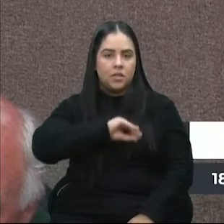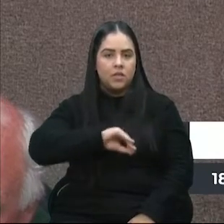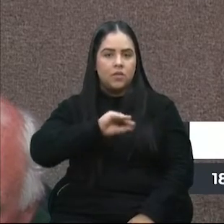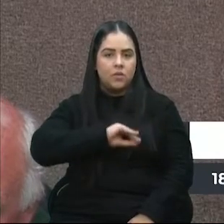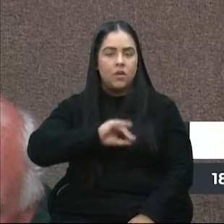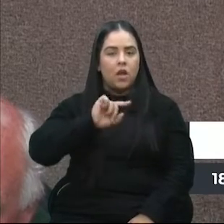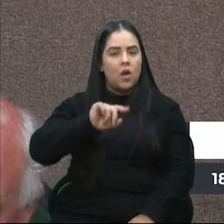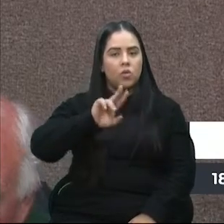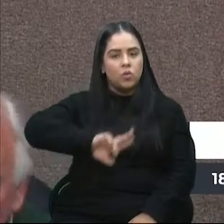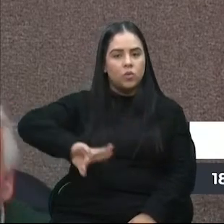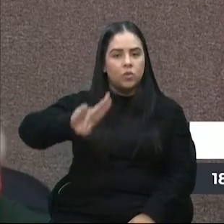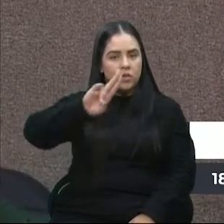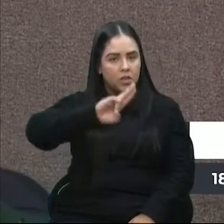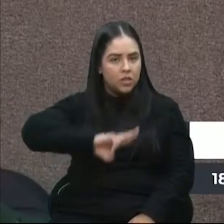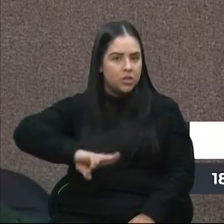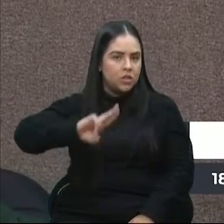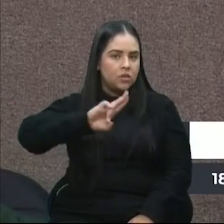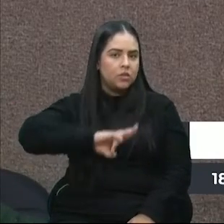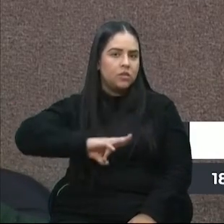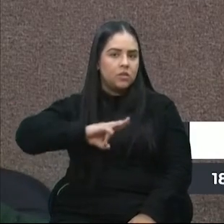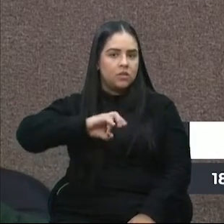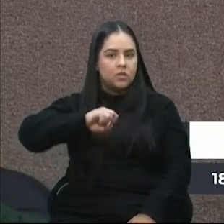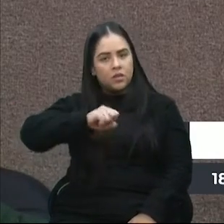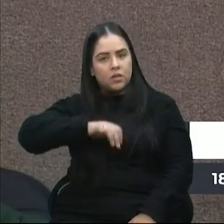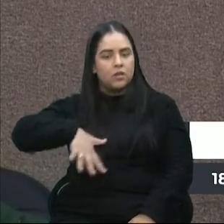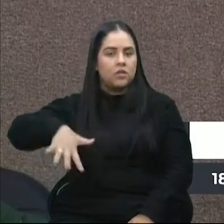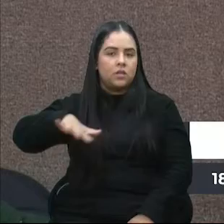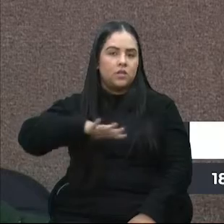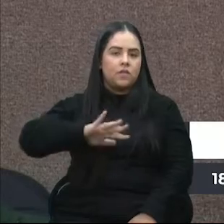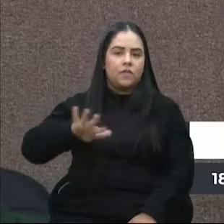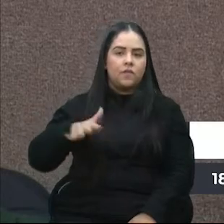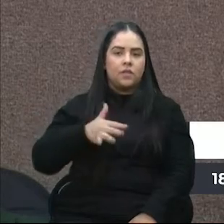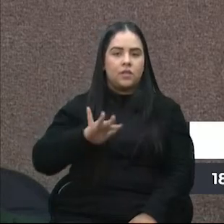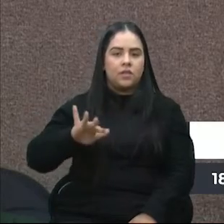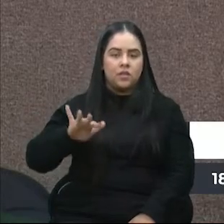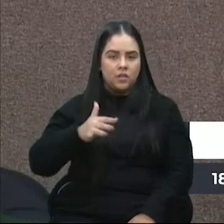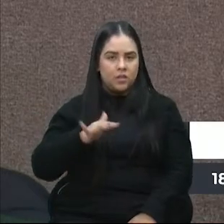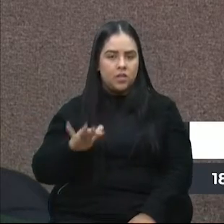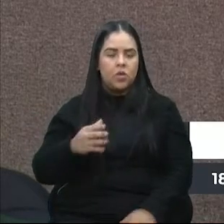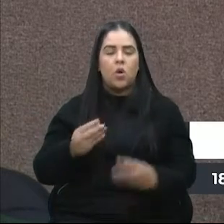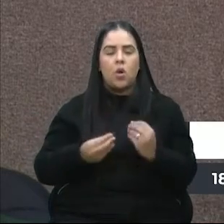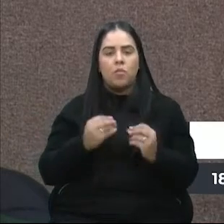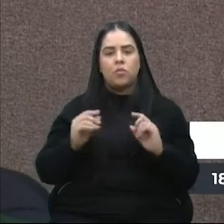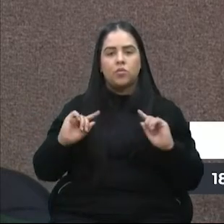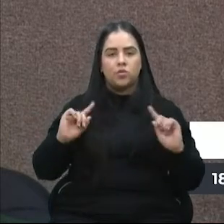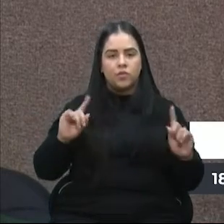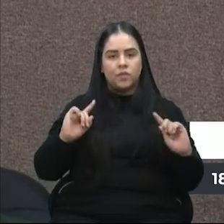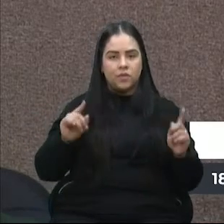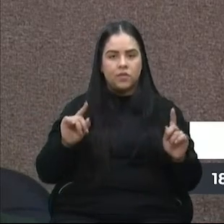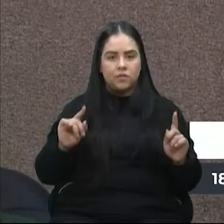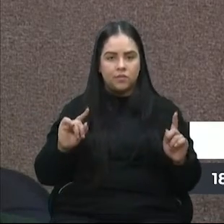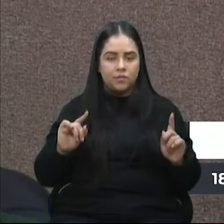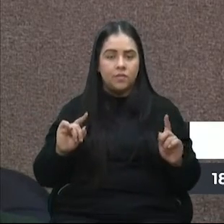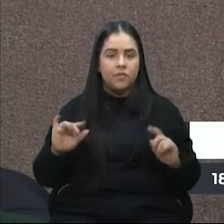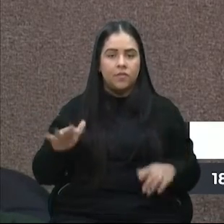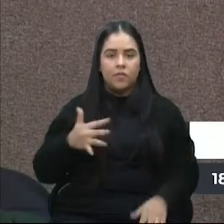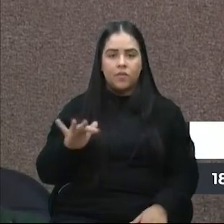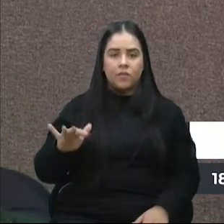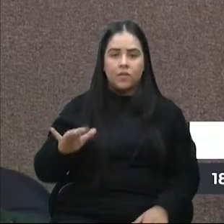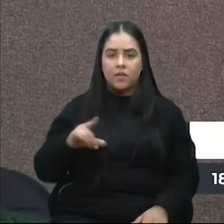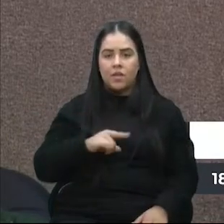é utilizado este setor muitas vezes como forma de lazer. Muitas